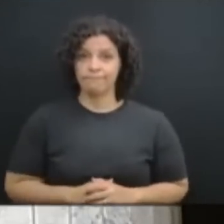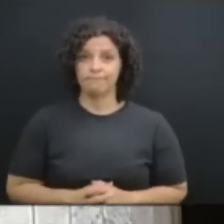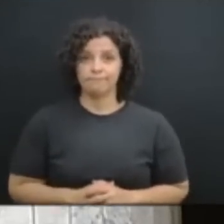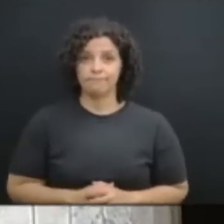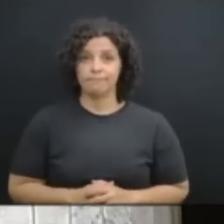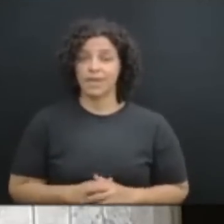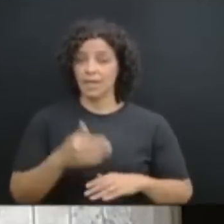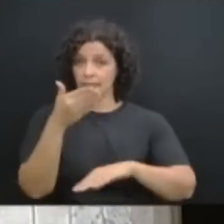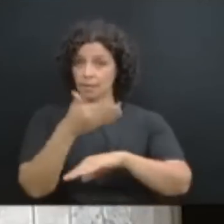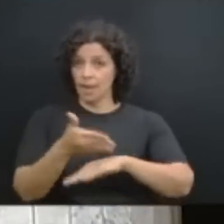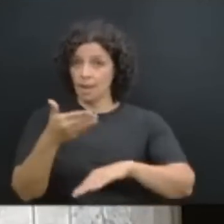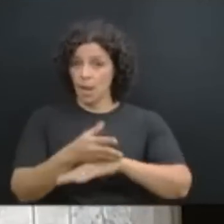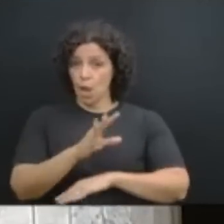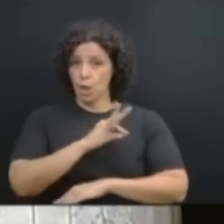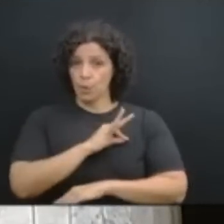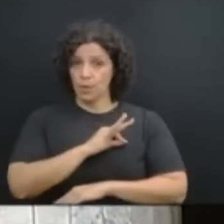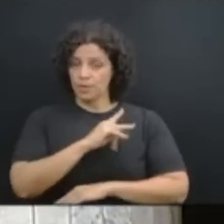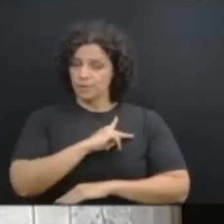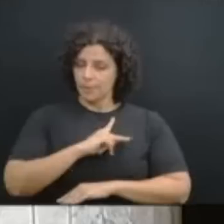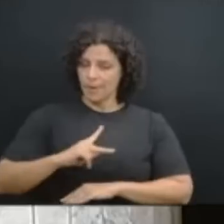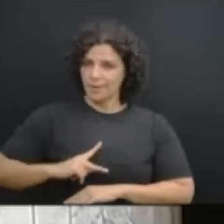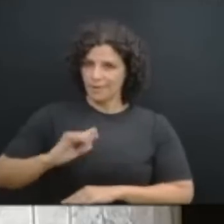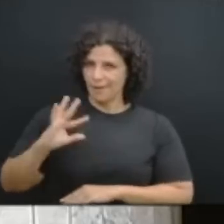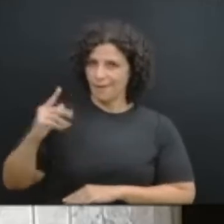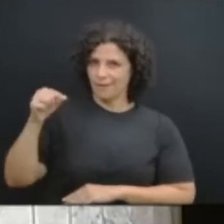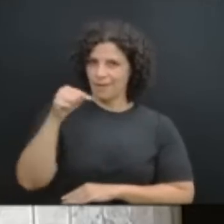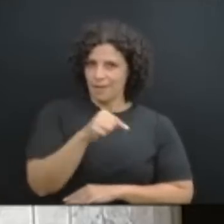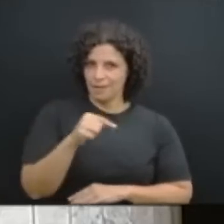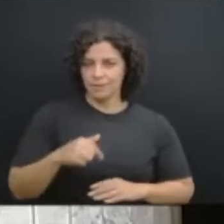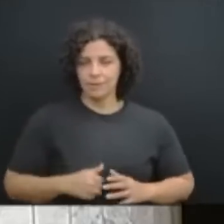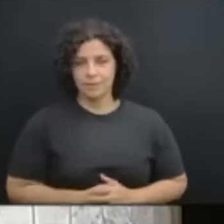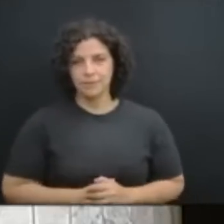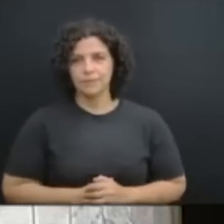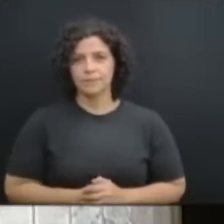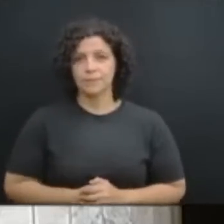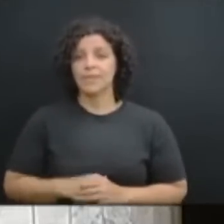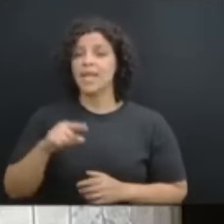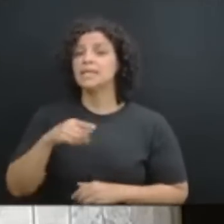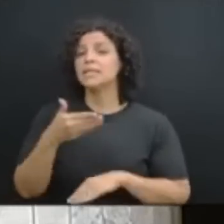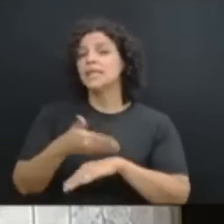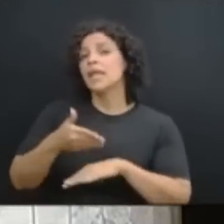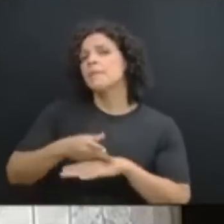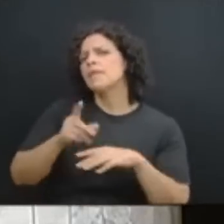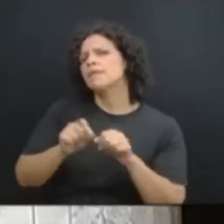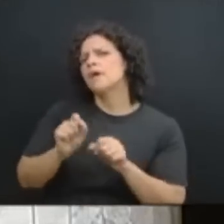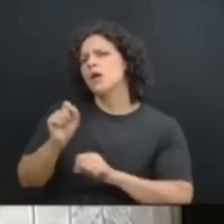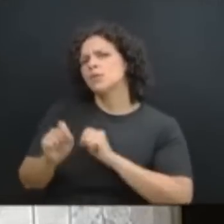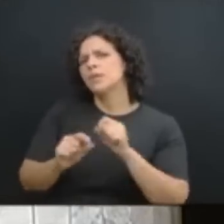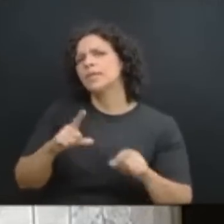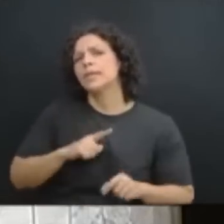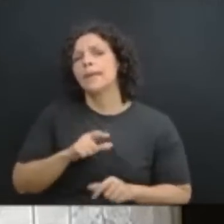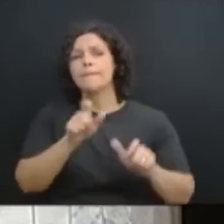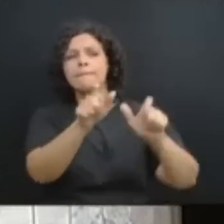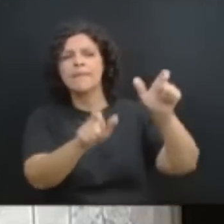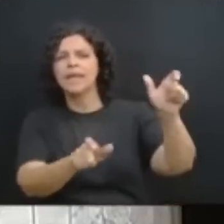Esse treinamento, senhor presidente, que produz